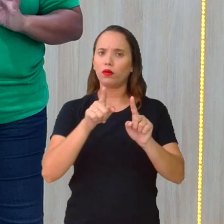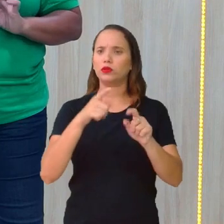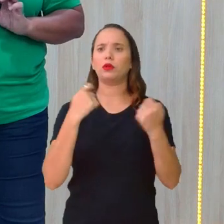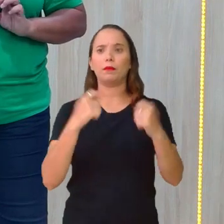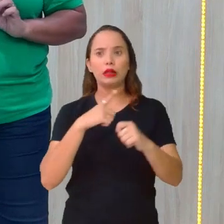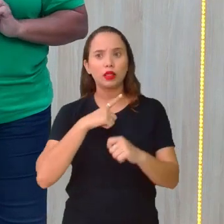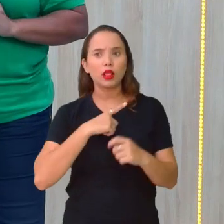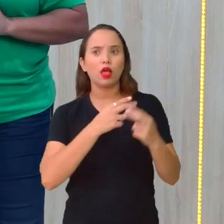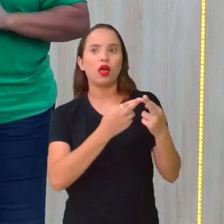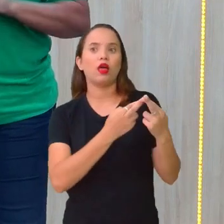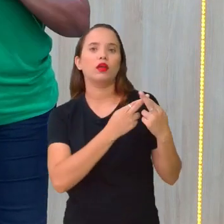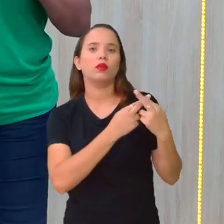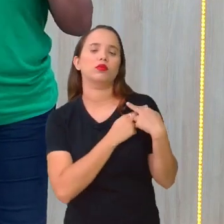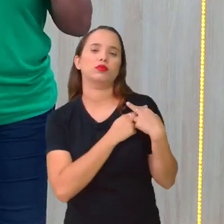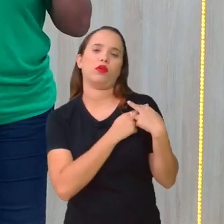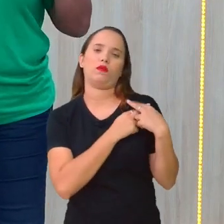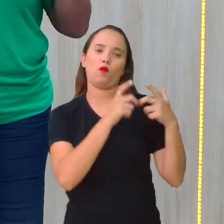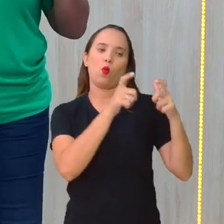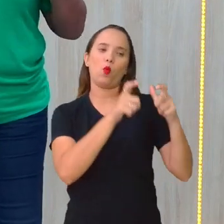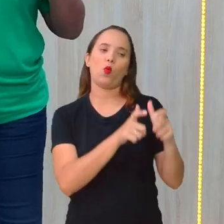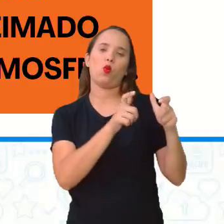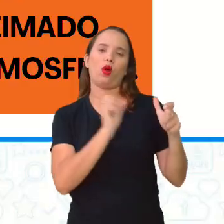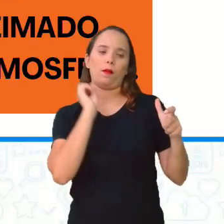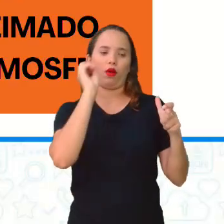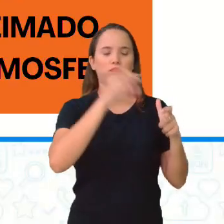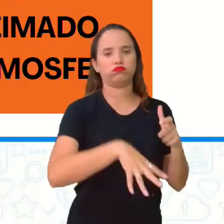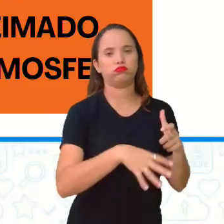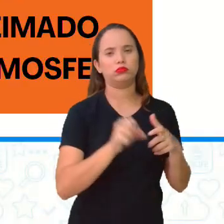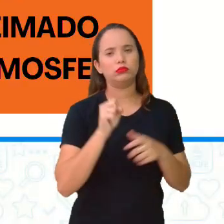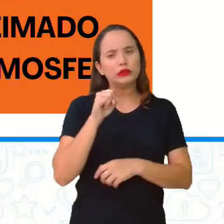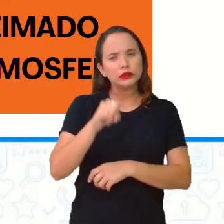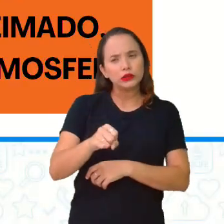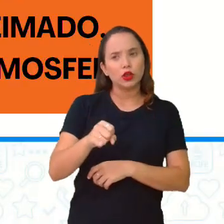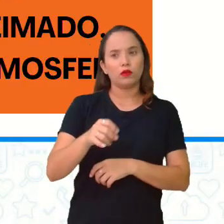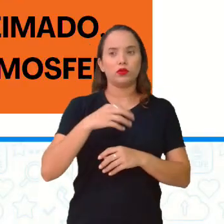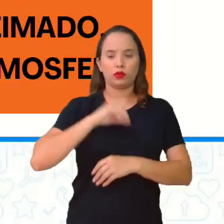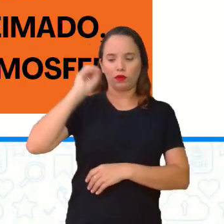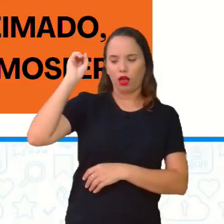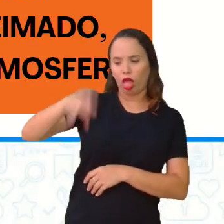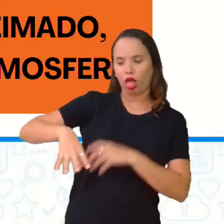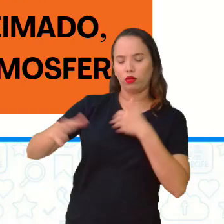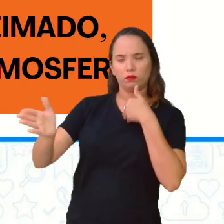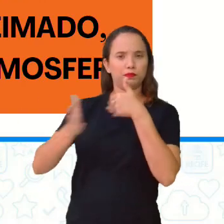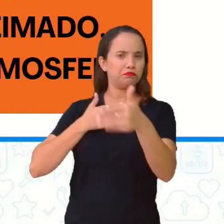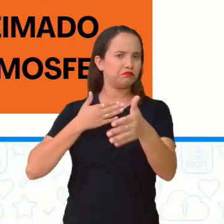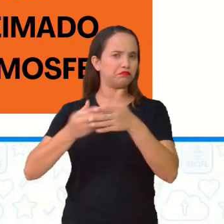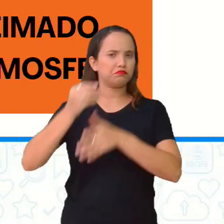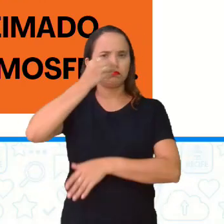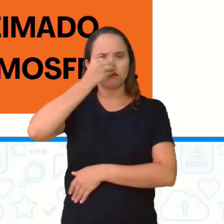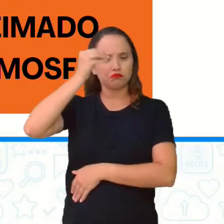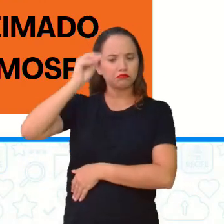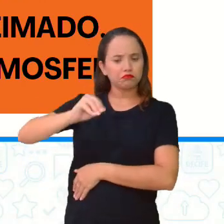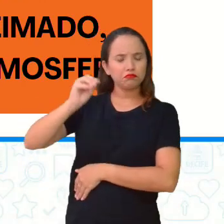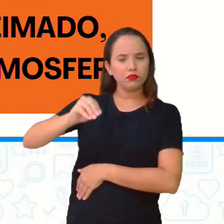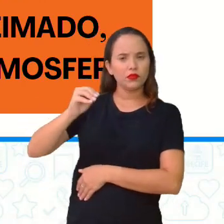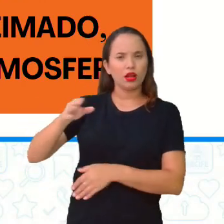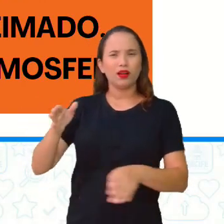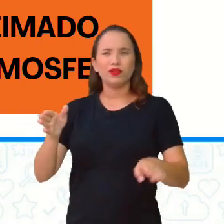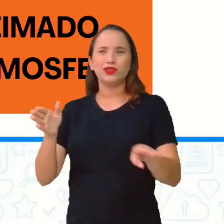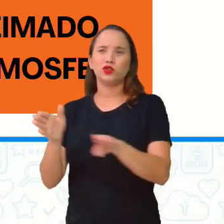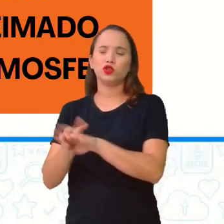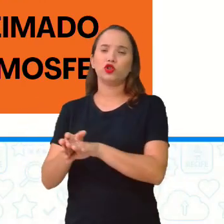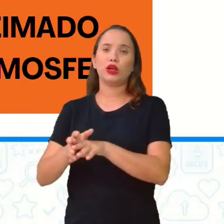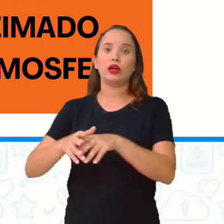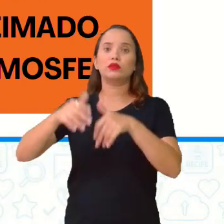responsável, tá? Se ele for descartado de qualquer jeito, vai parar nos lixões e vai contaminar o